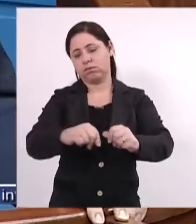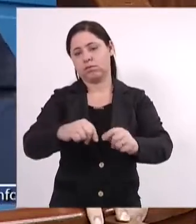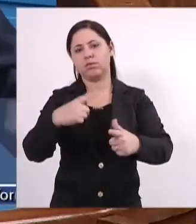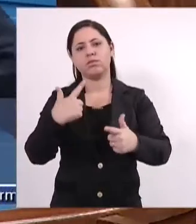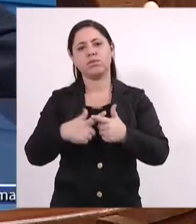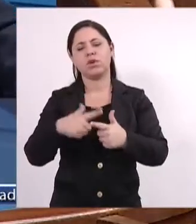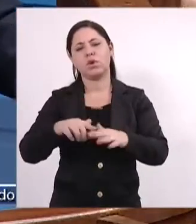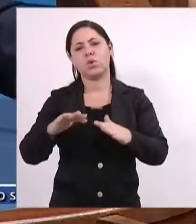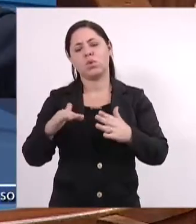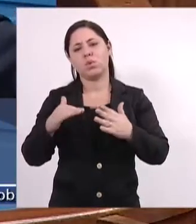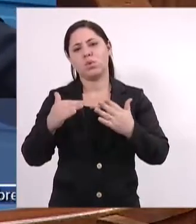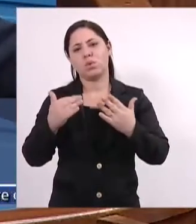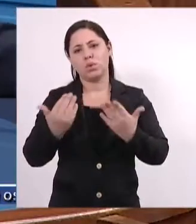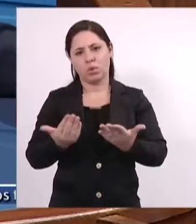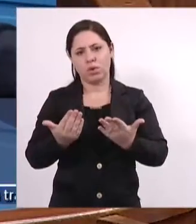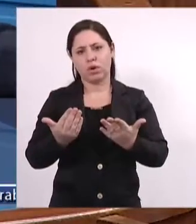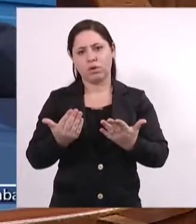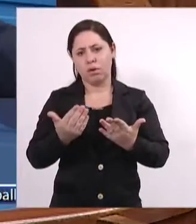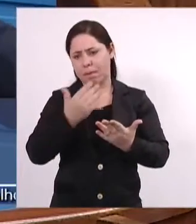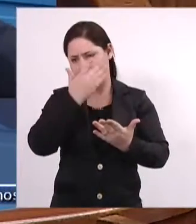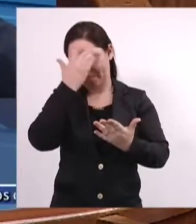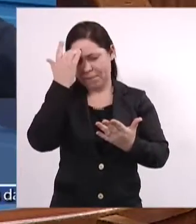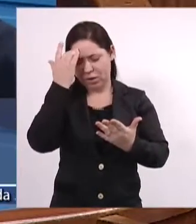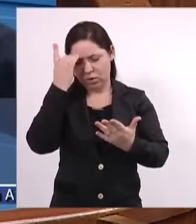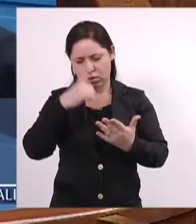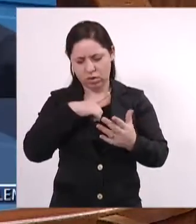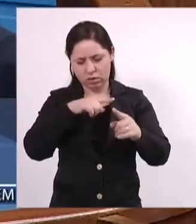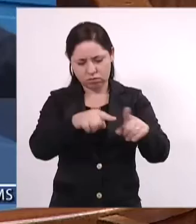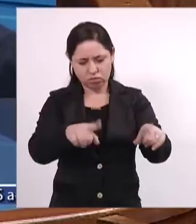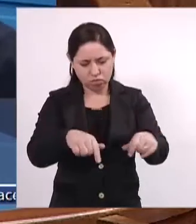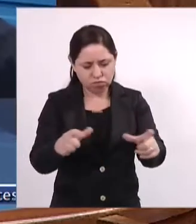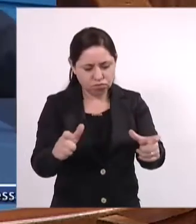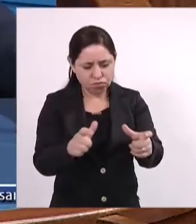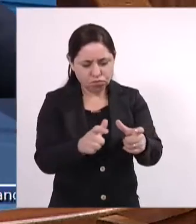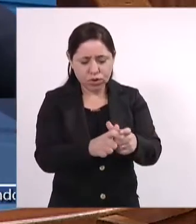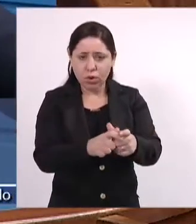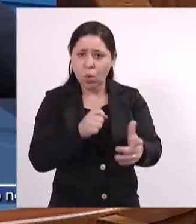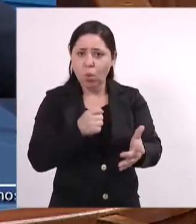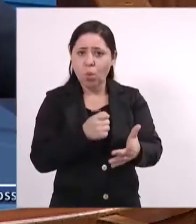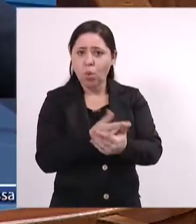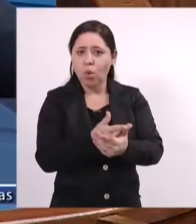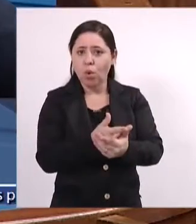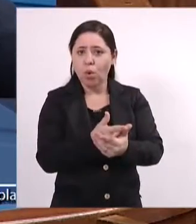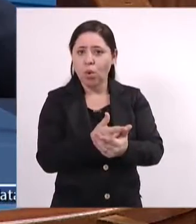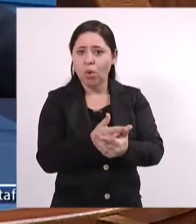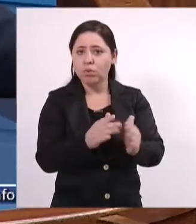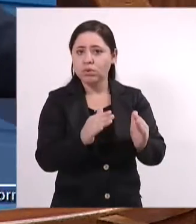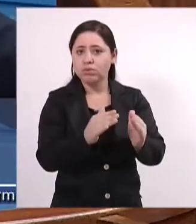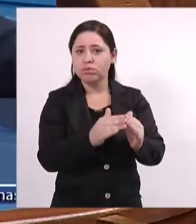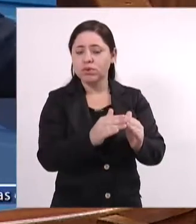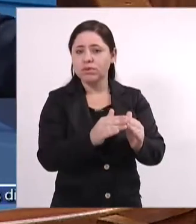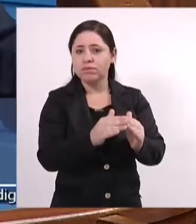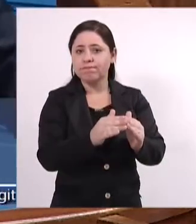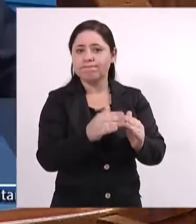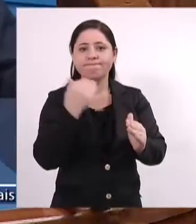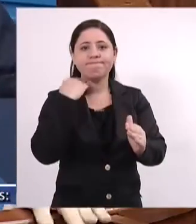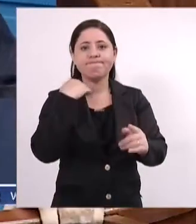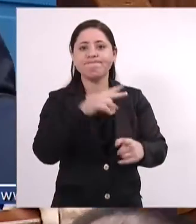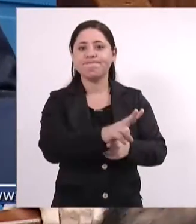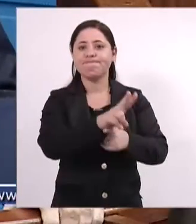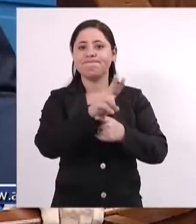Porque quando o pequeno produtor, ele adquire um imóvel no crédito